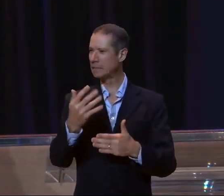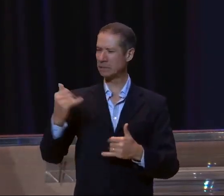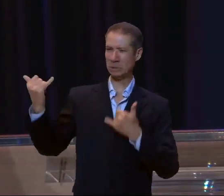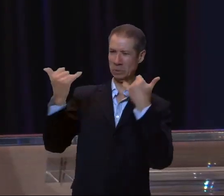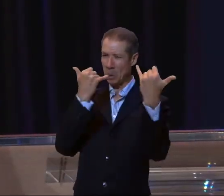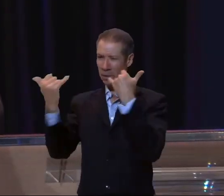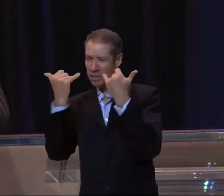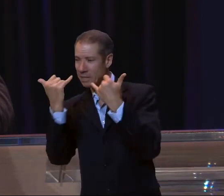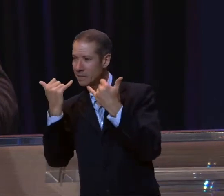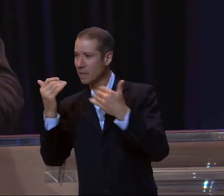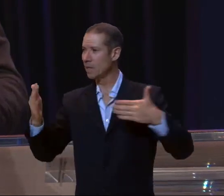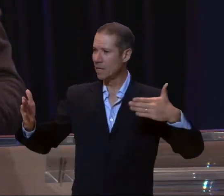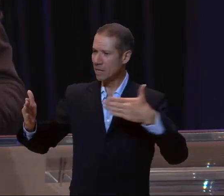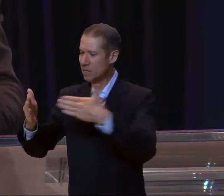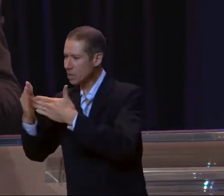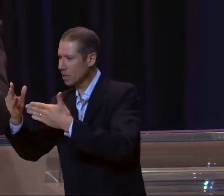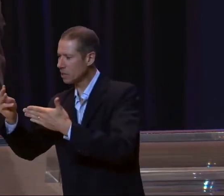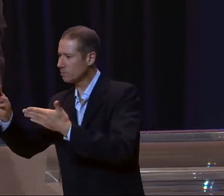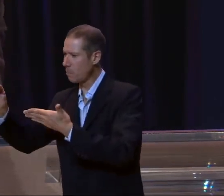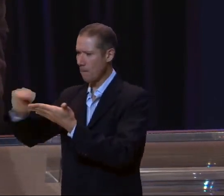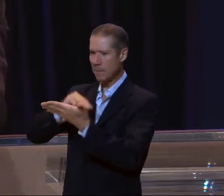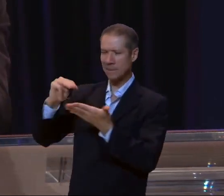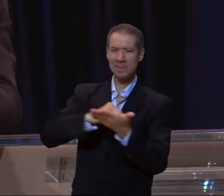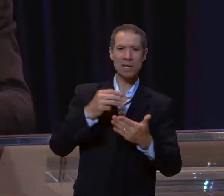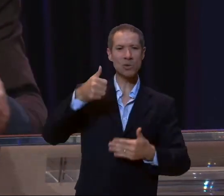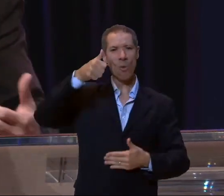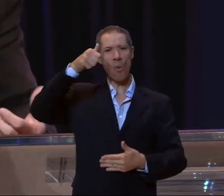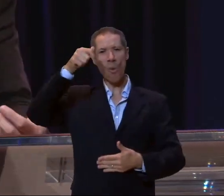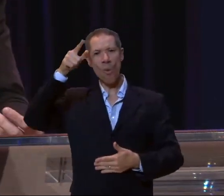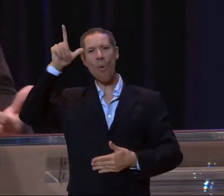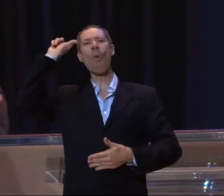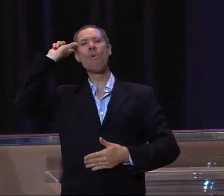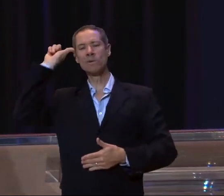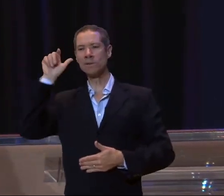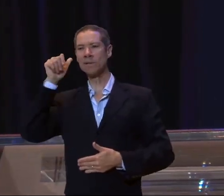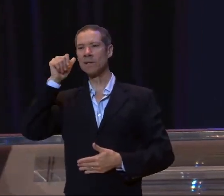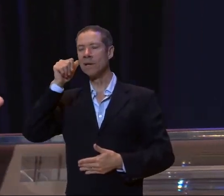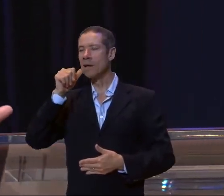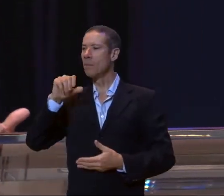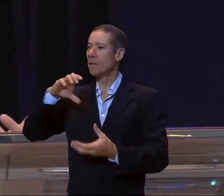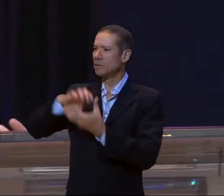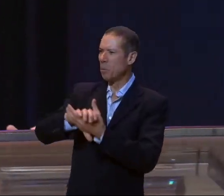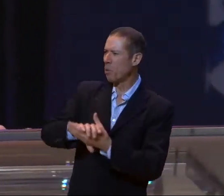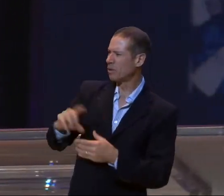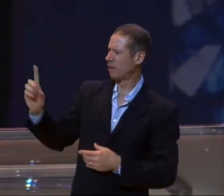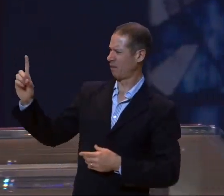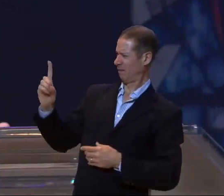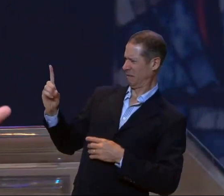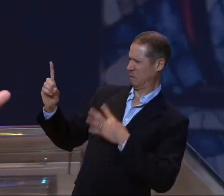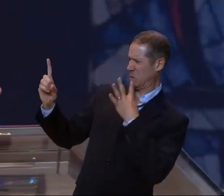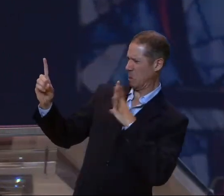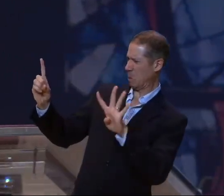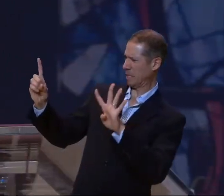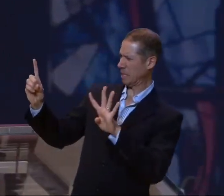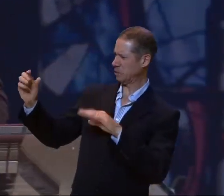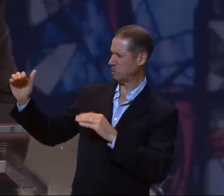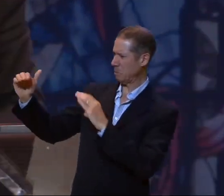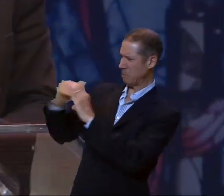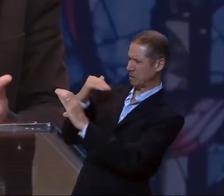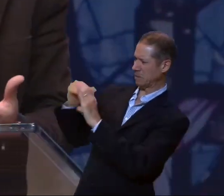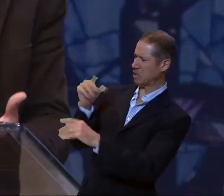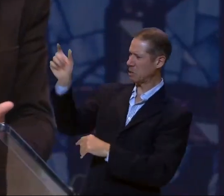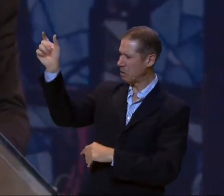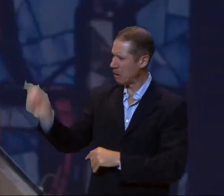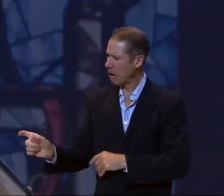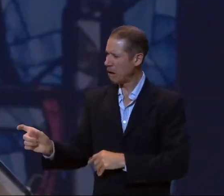notícia, chegando mensagem. Ainda ontem minha esposa estava com o celular de alguém que eu nem conheço. E o cara